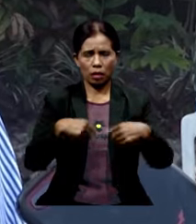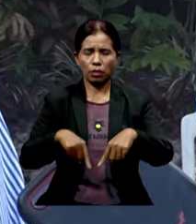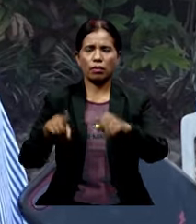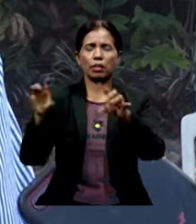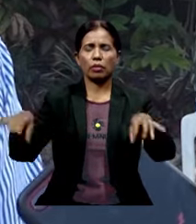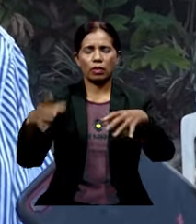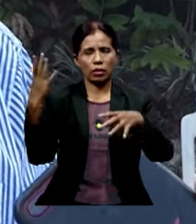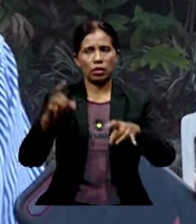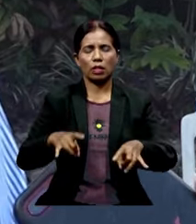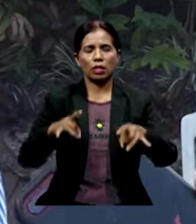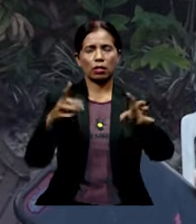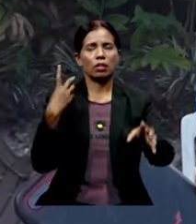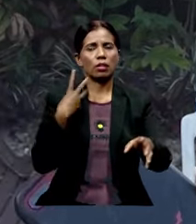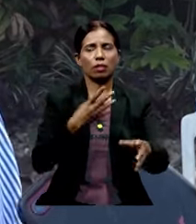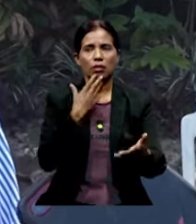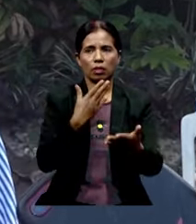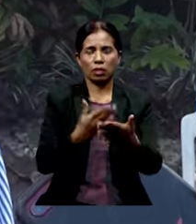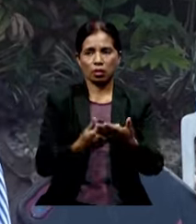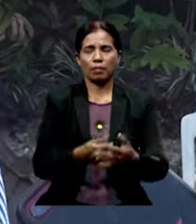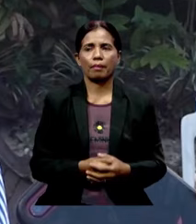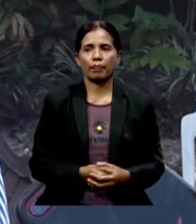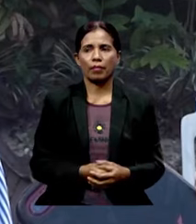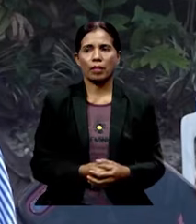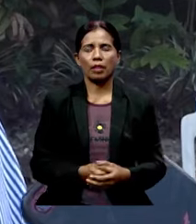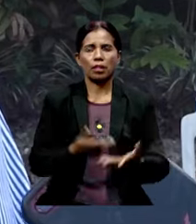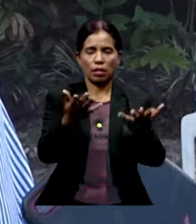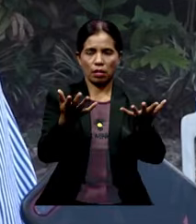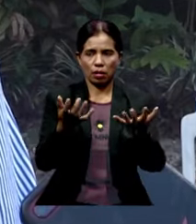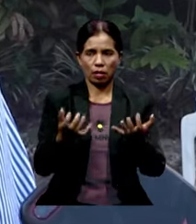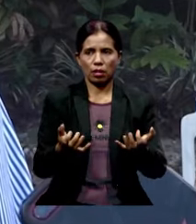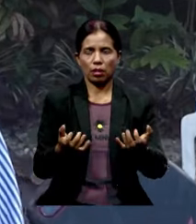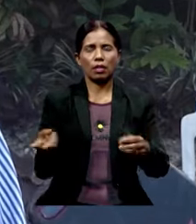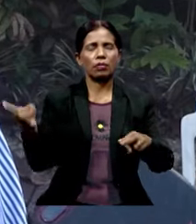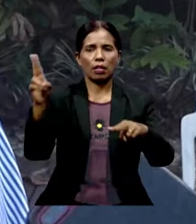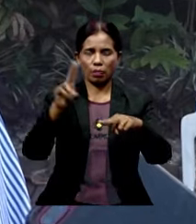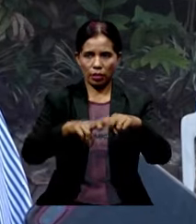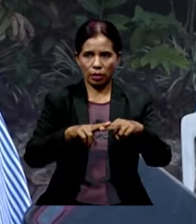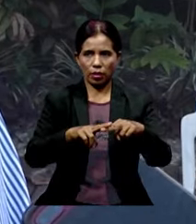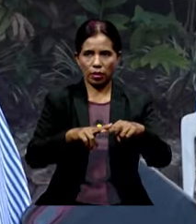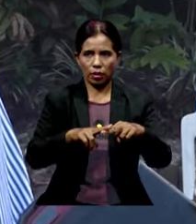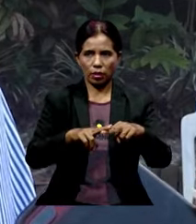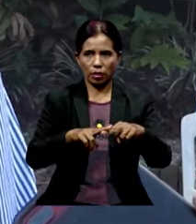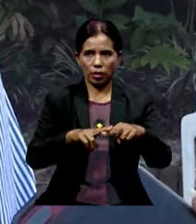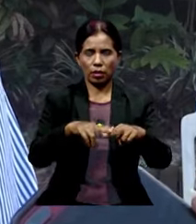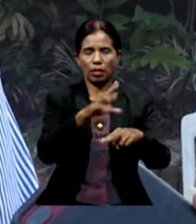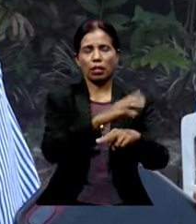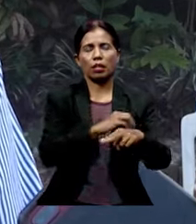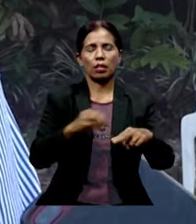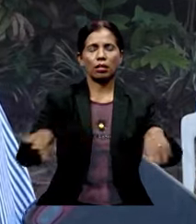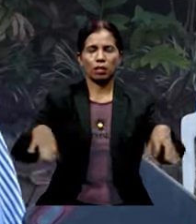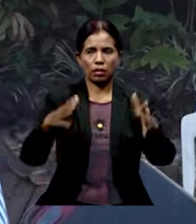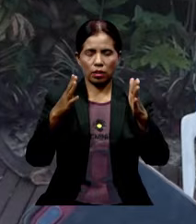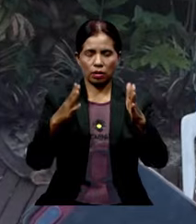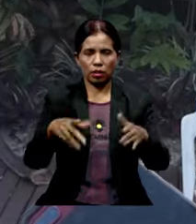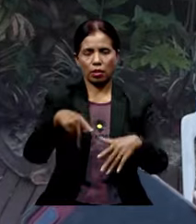nem a sortes que está buca la heta e nia cara que até aumenta labor mobility né nem sirvo o palm